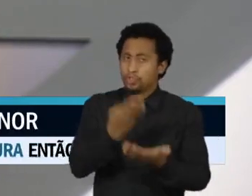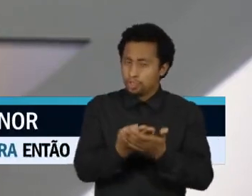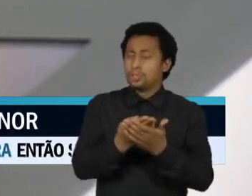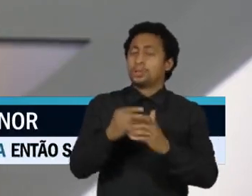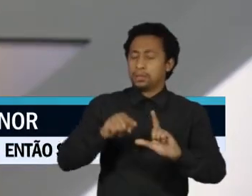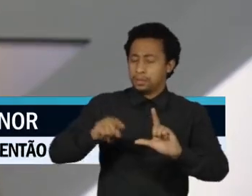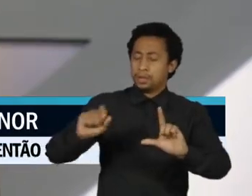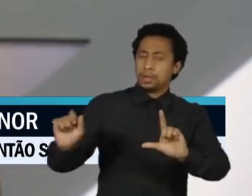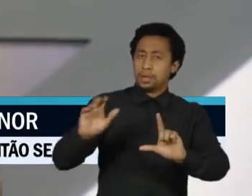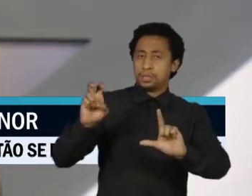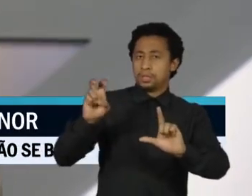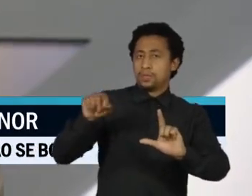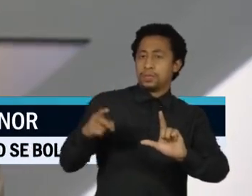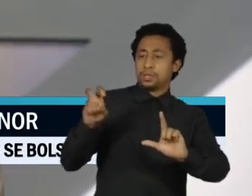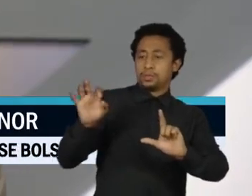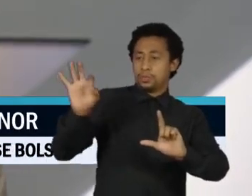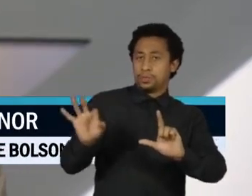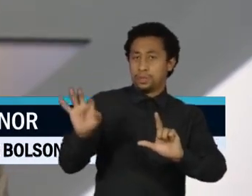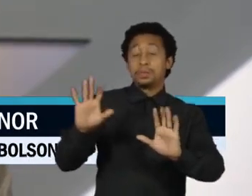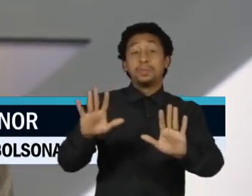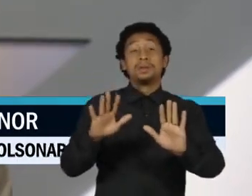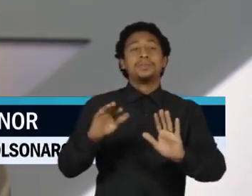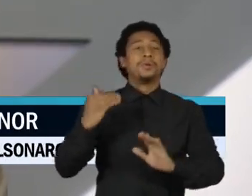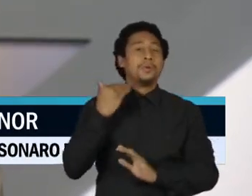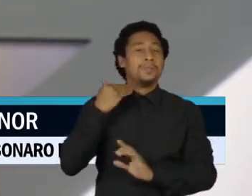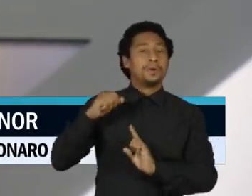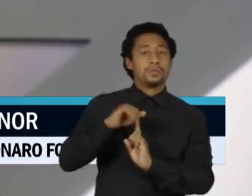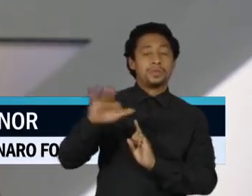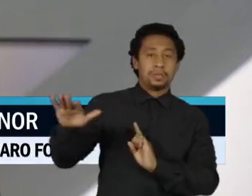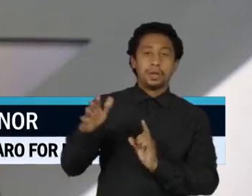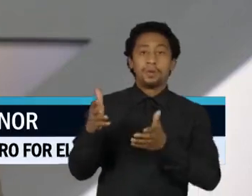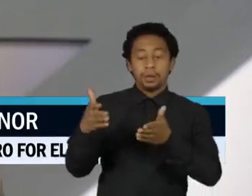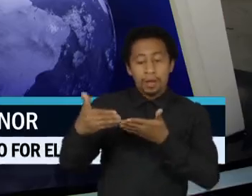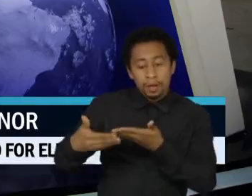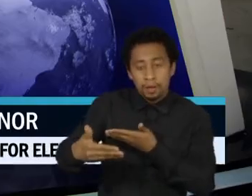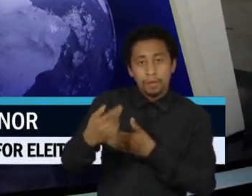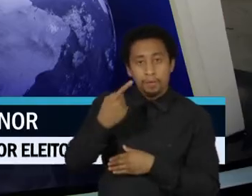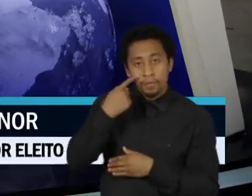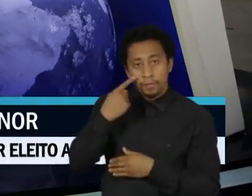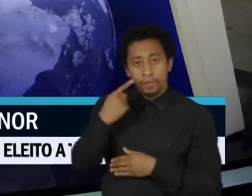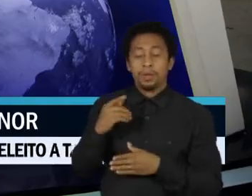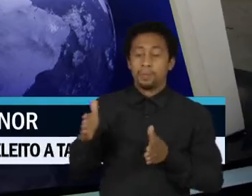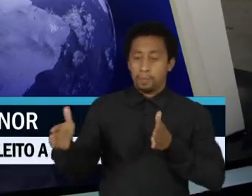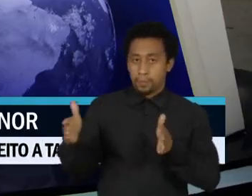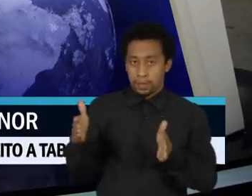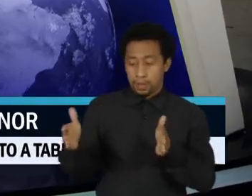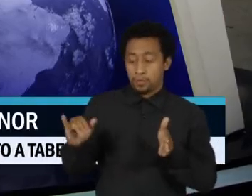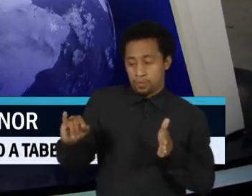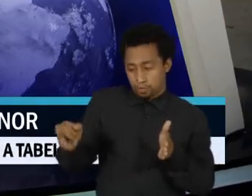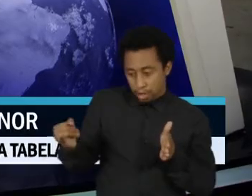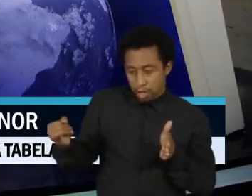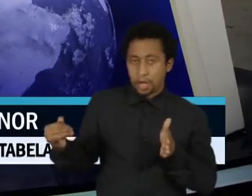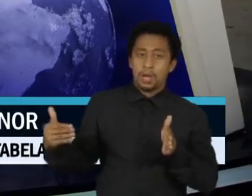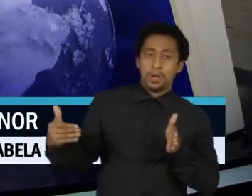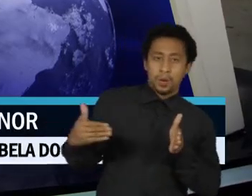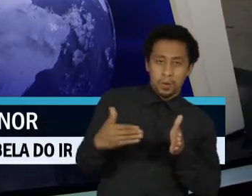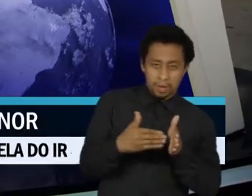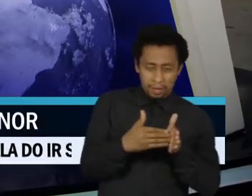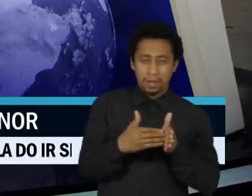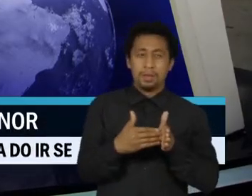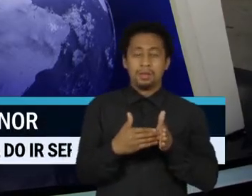verdade agora eu estou olhando para o primeiro trimestre de 2024, que aí a coisa vai estar um pouco